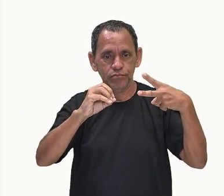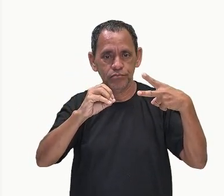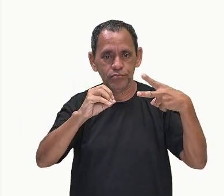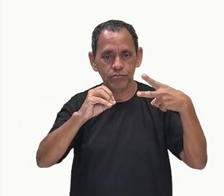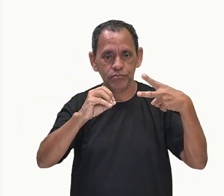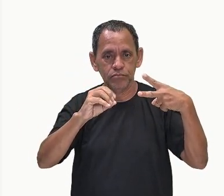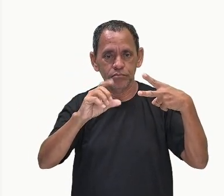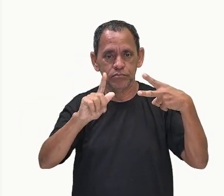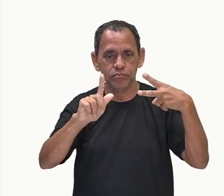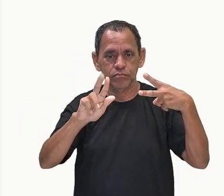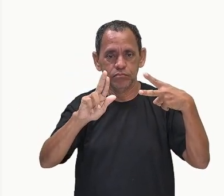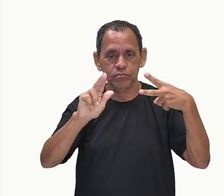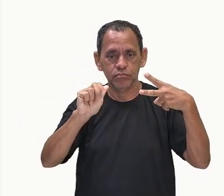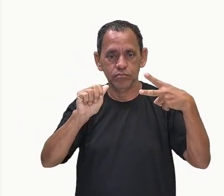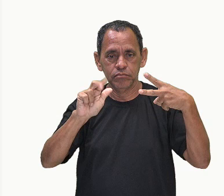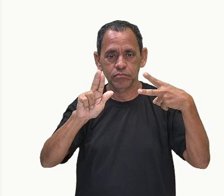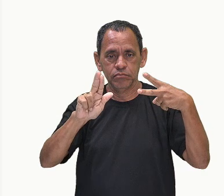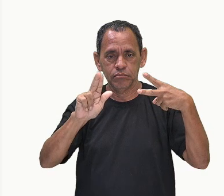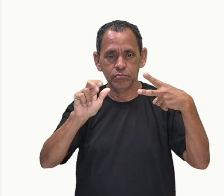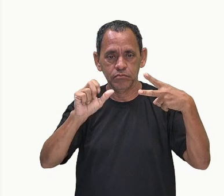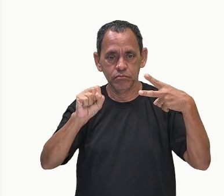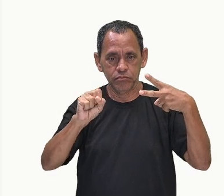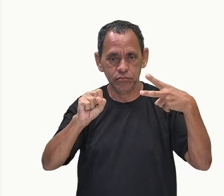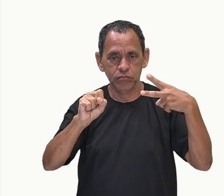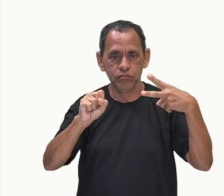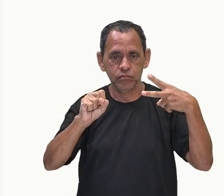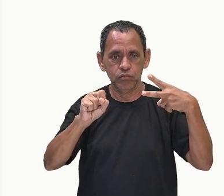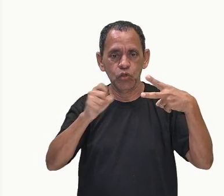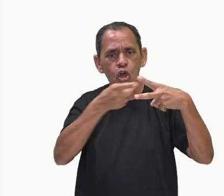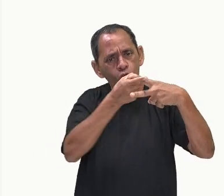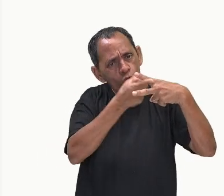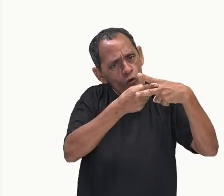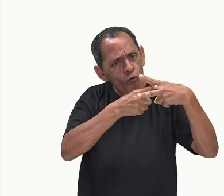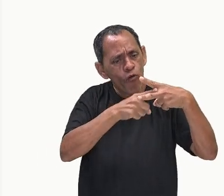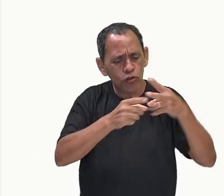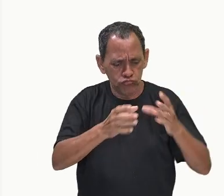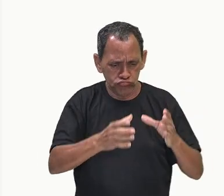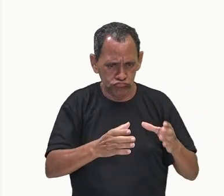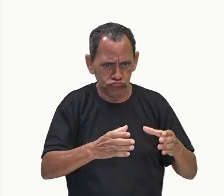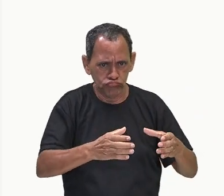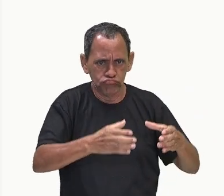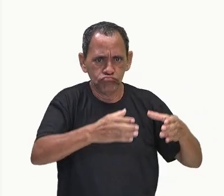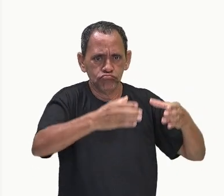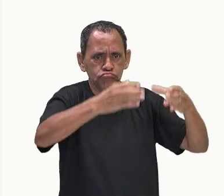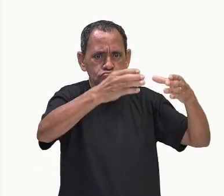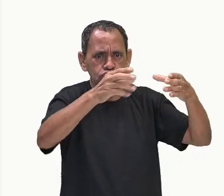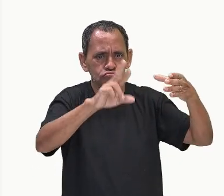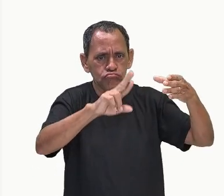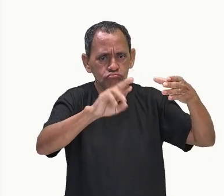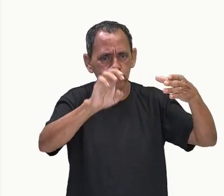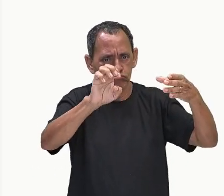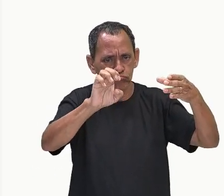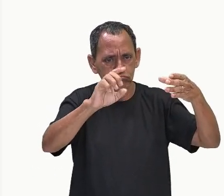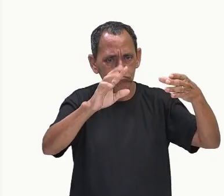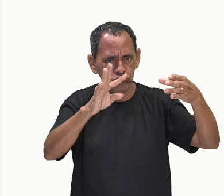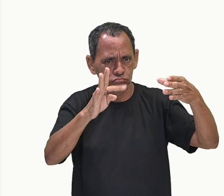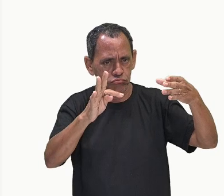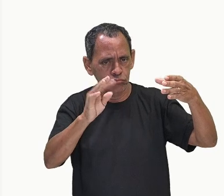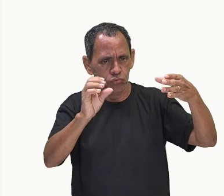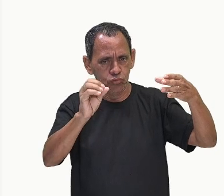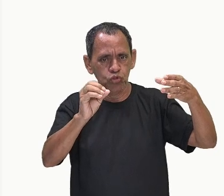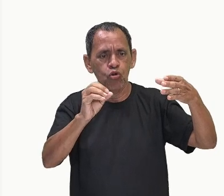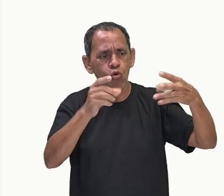Se esse ângulo, então, for de 90 graus, é um cilindro reto, né? O cilindro com ângulo reto.